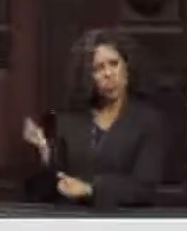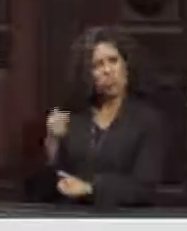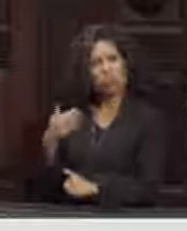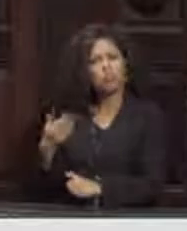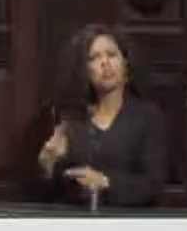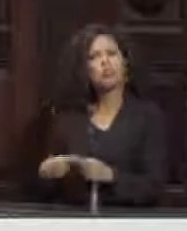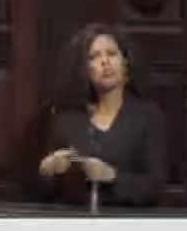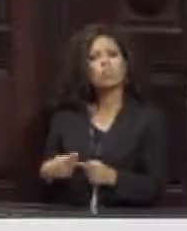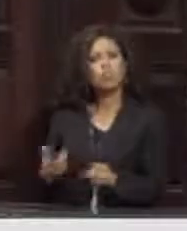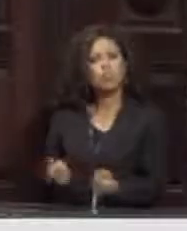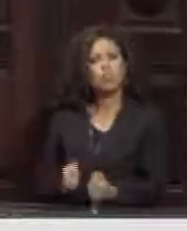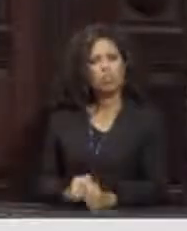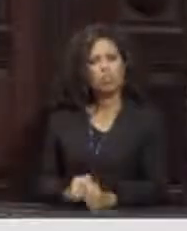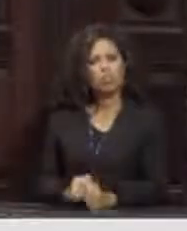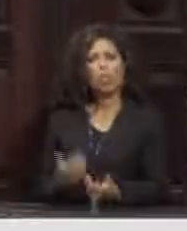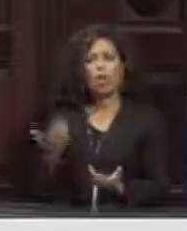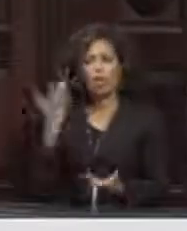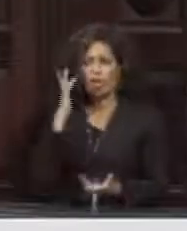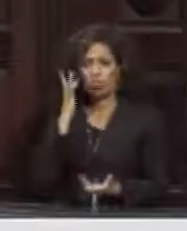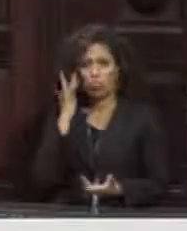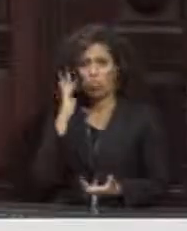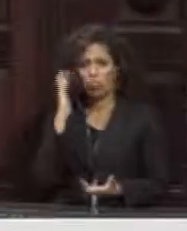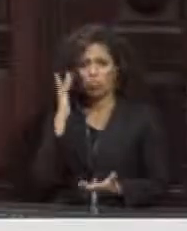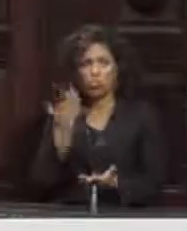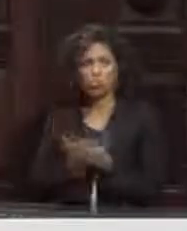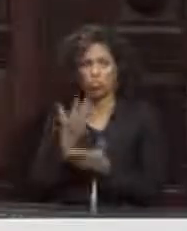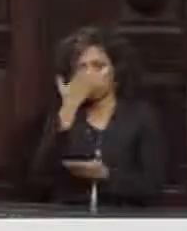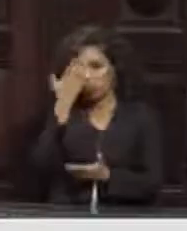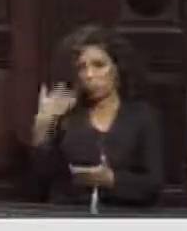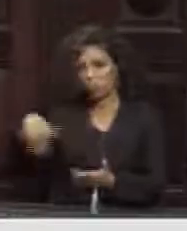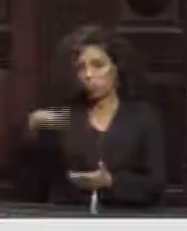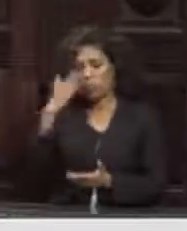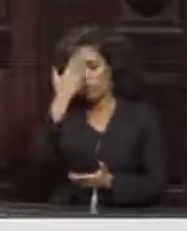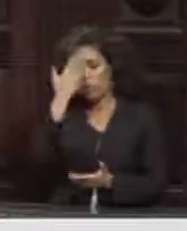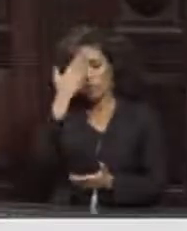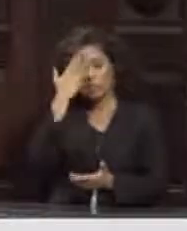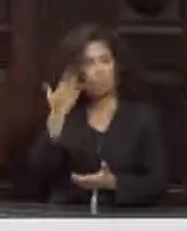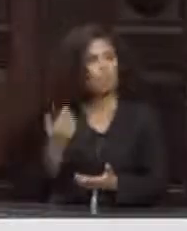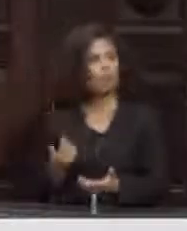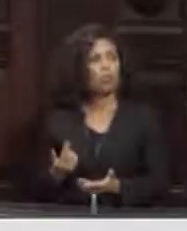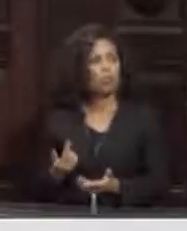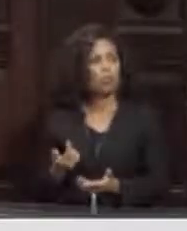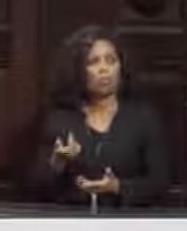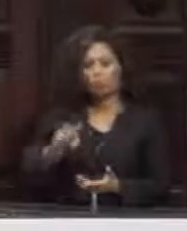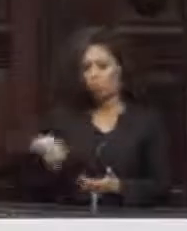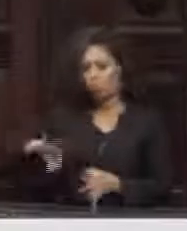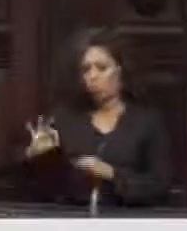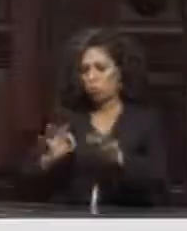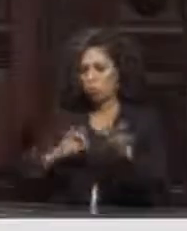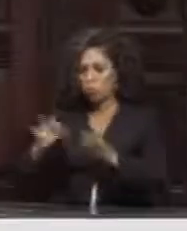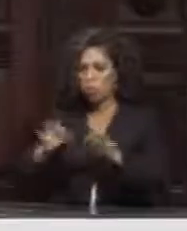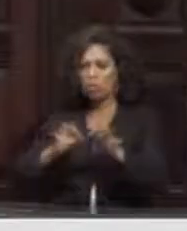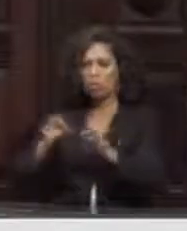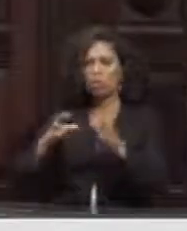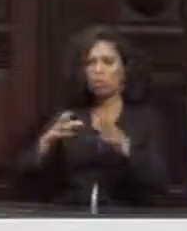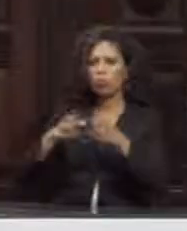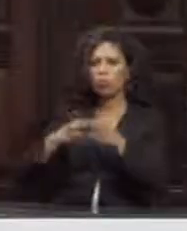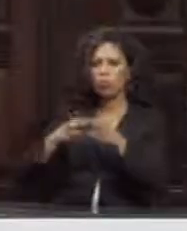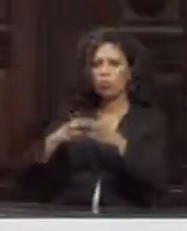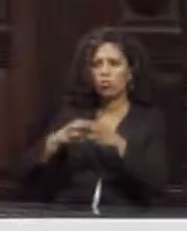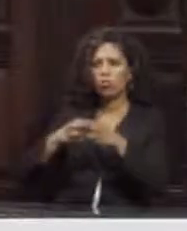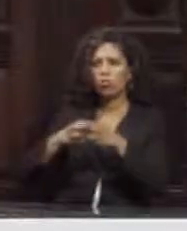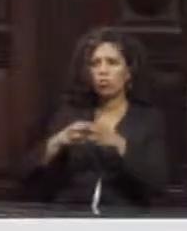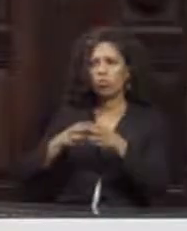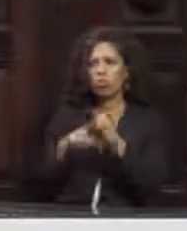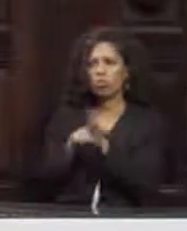Eu acredito que todos saibam, mas instalamos ontem uma comissão parlamentar de inquérito,